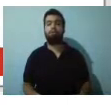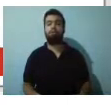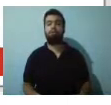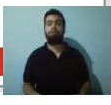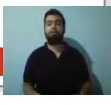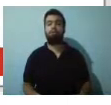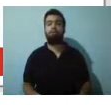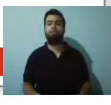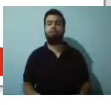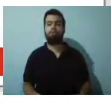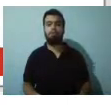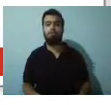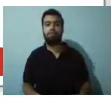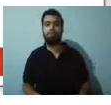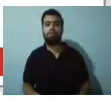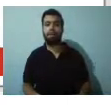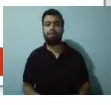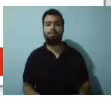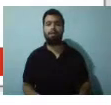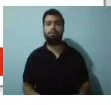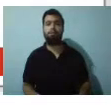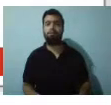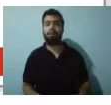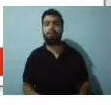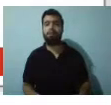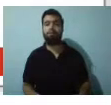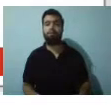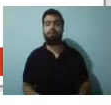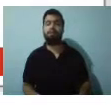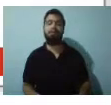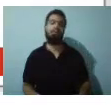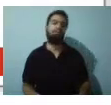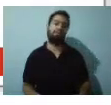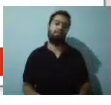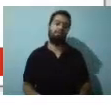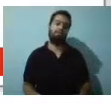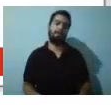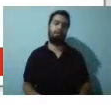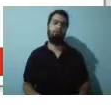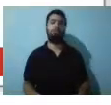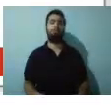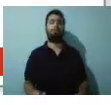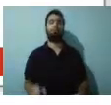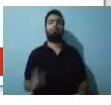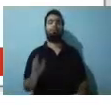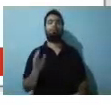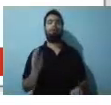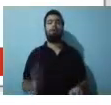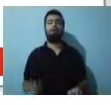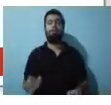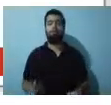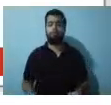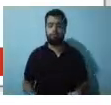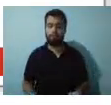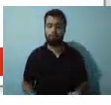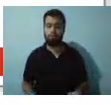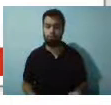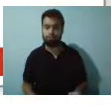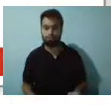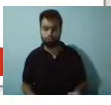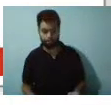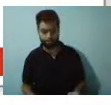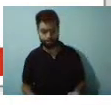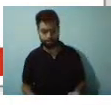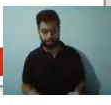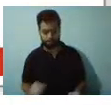com menor capacidade de produção, como Grécia, Portugal, Itália e Espanha. Tá? E os principais blocos econômicos formados no